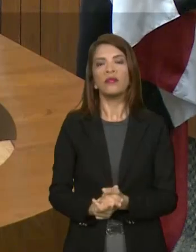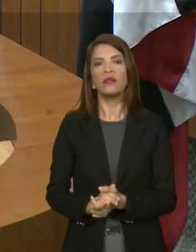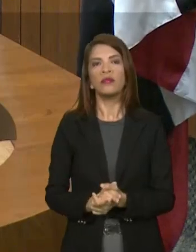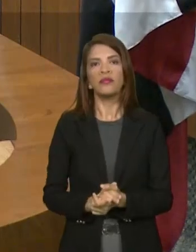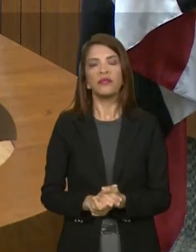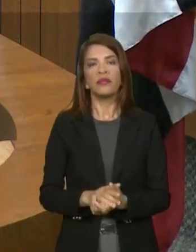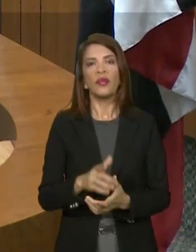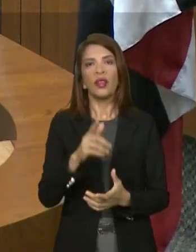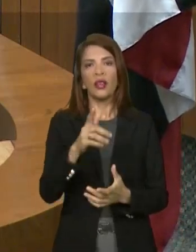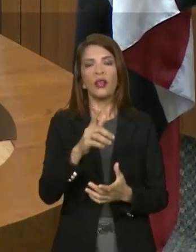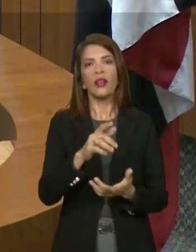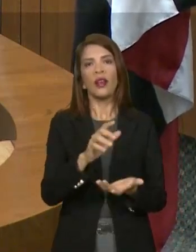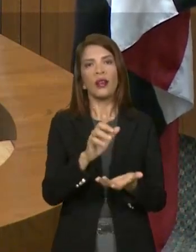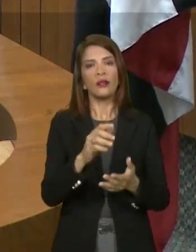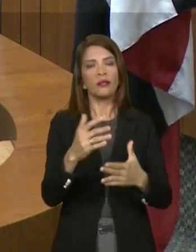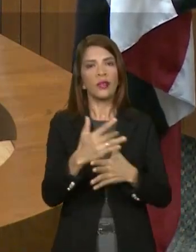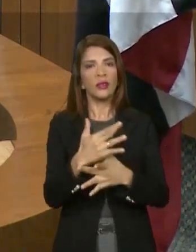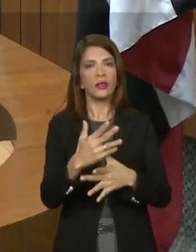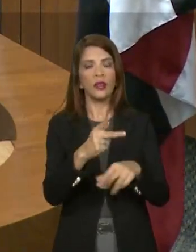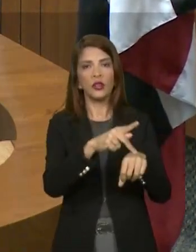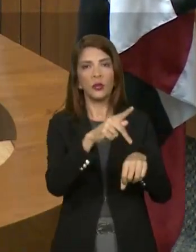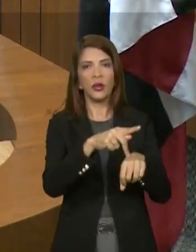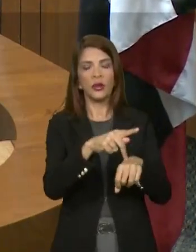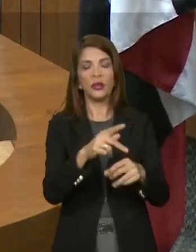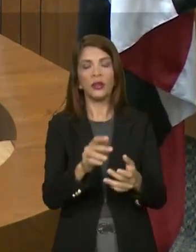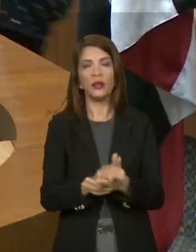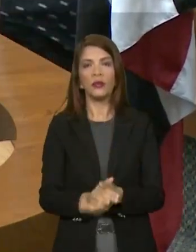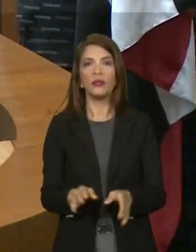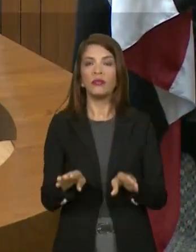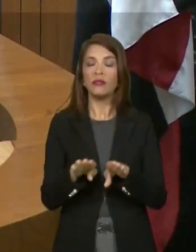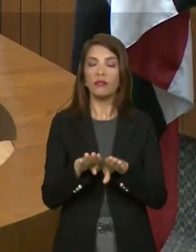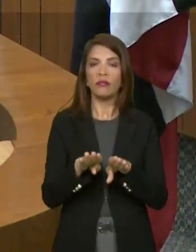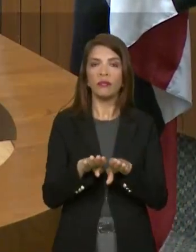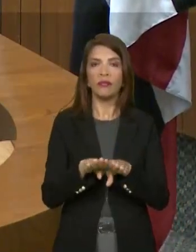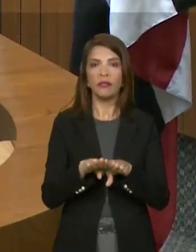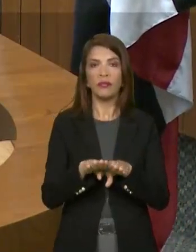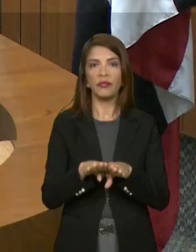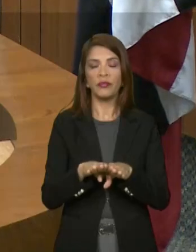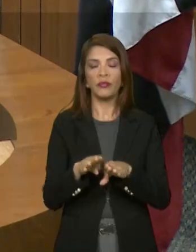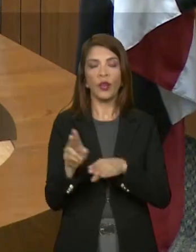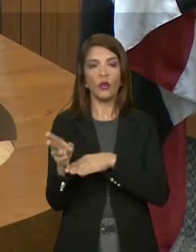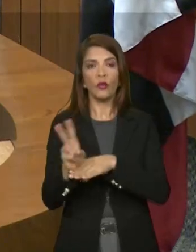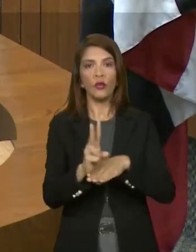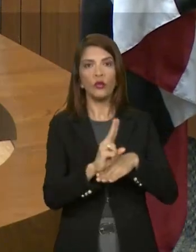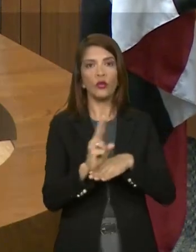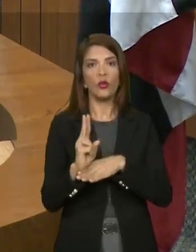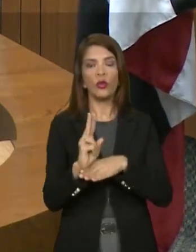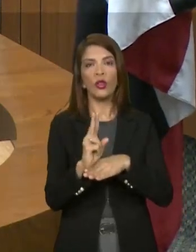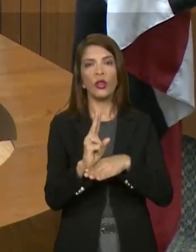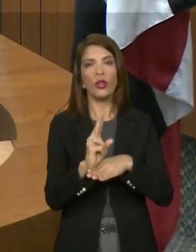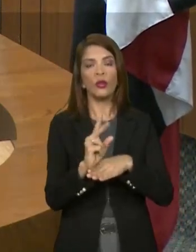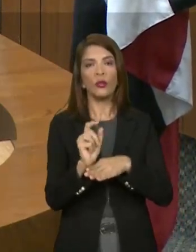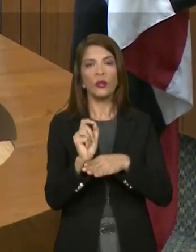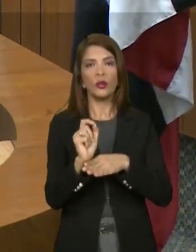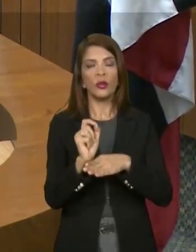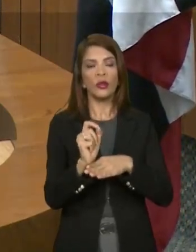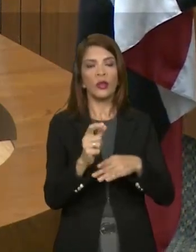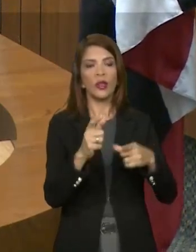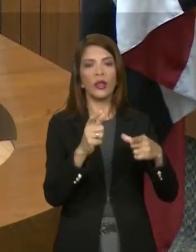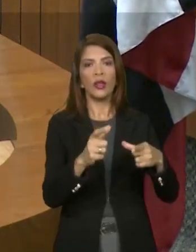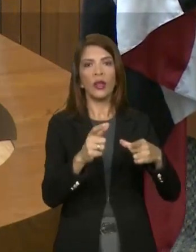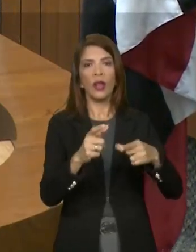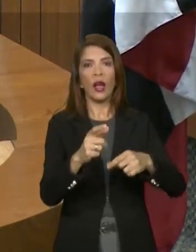acústico da cidade de Pedreiras. Também, Adonias, vistoriamos também a